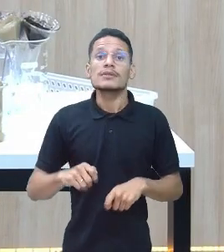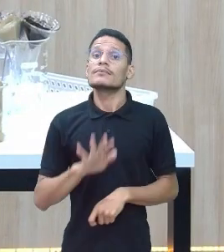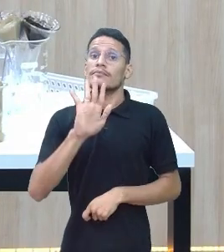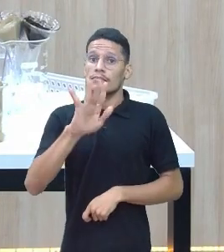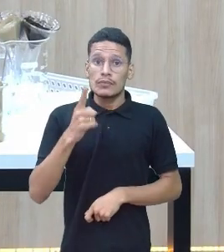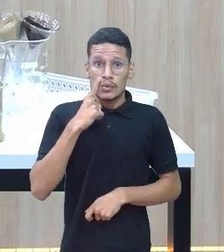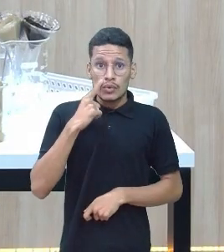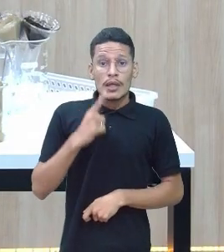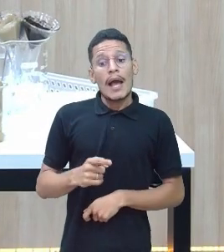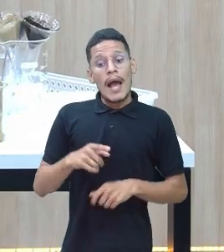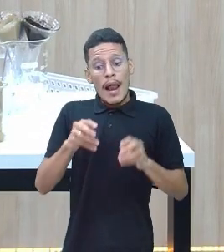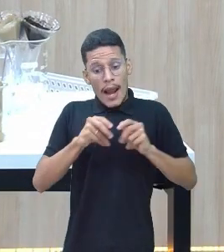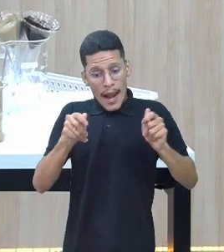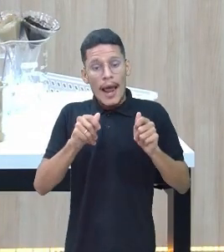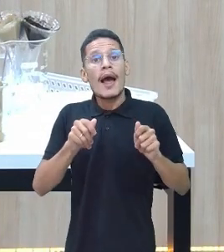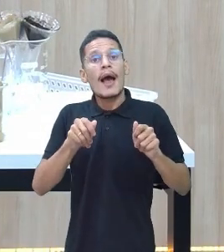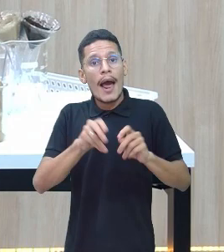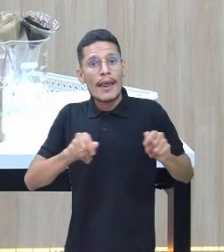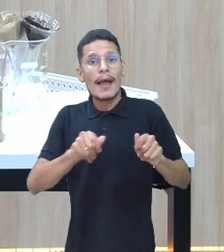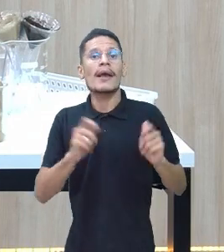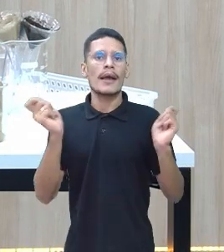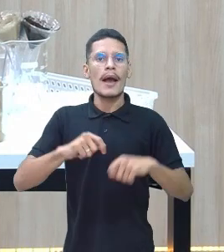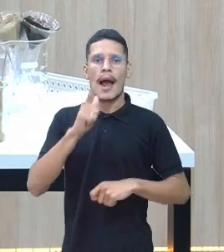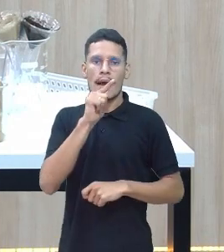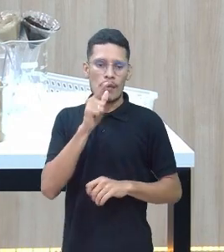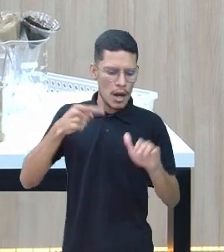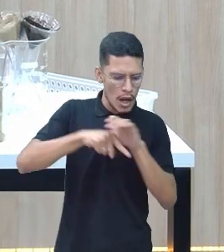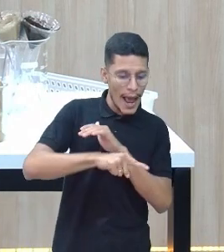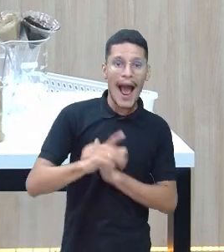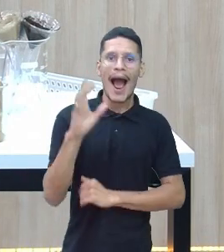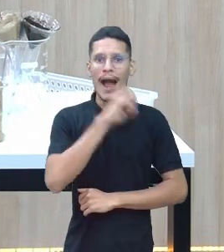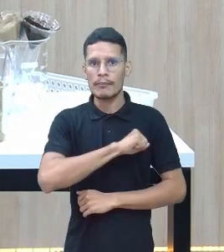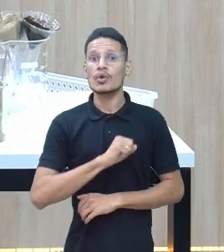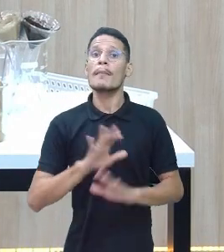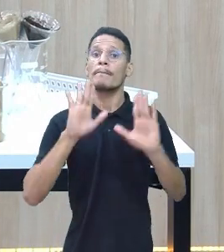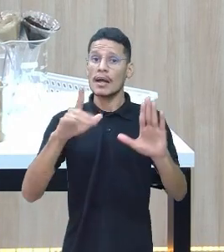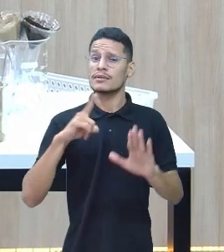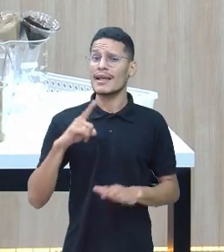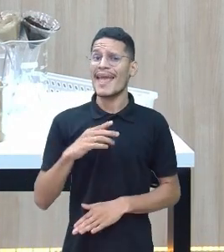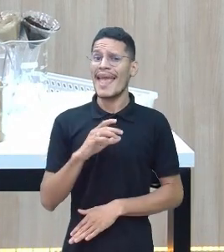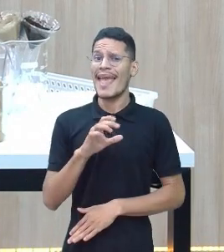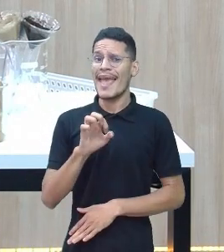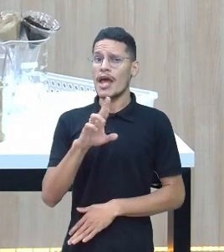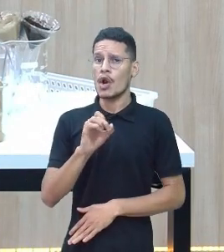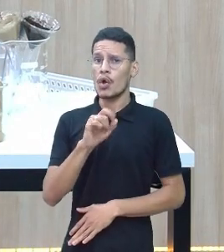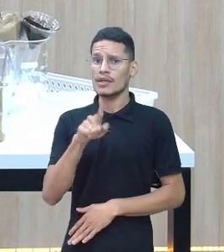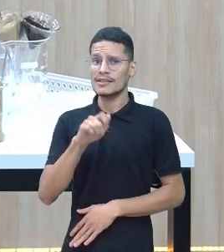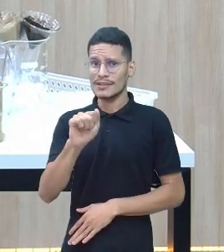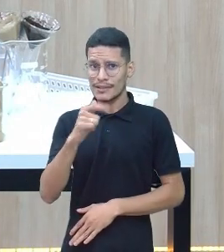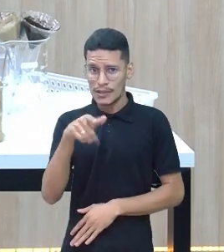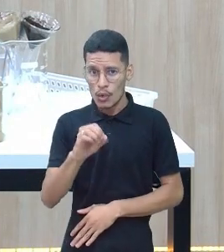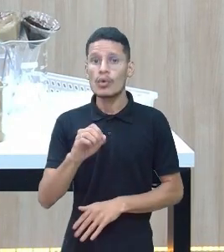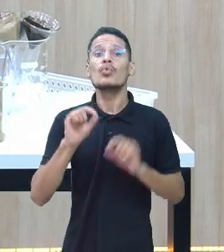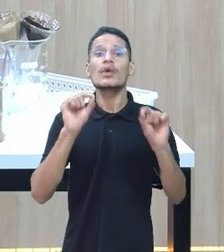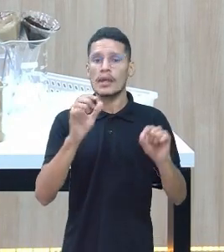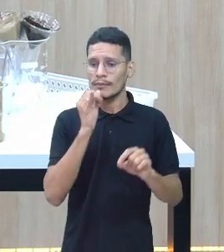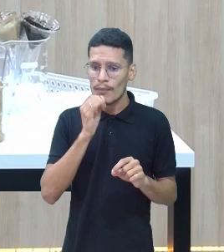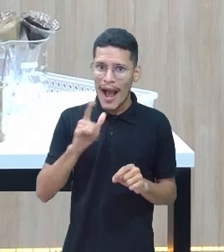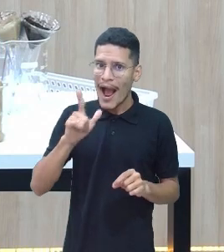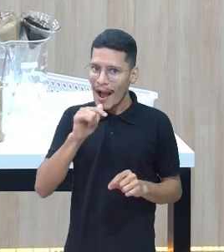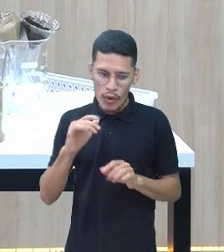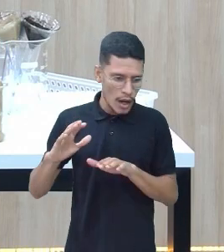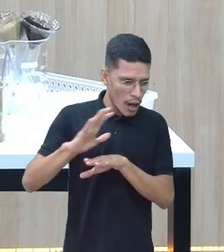arenoso, a água passa rapidinho. Em compensação, nós vamos ter aí a questão da erosão. A água vai levando tudo, até